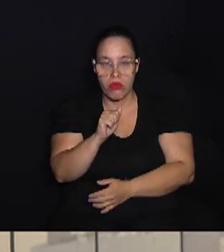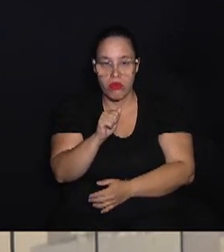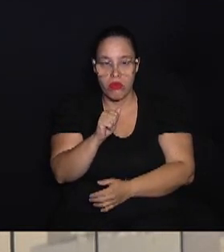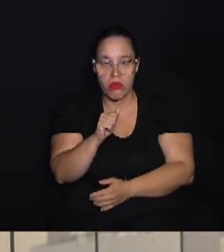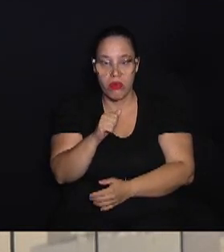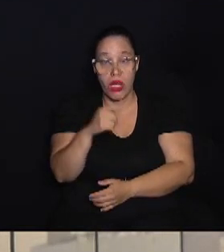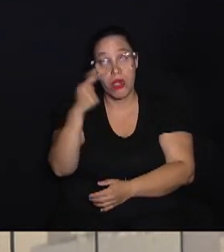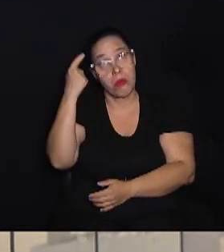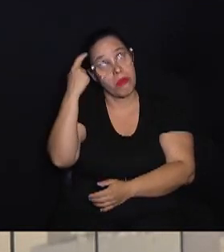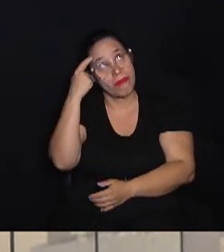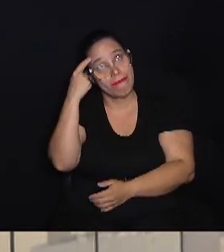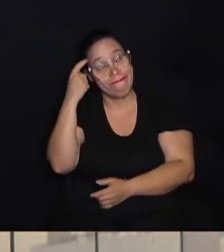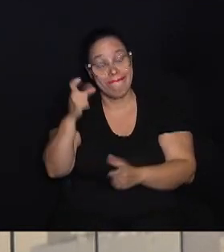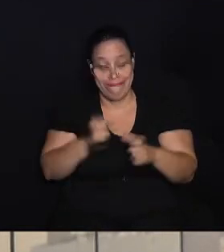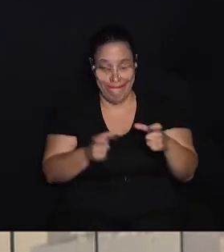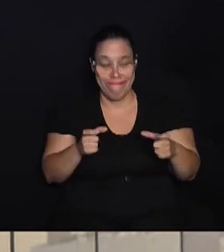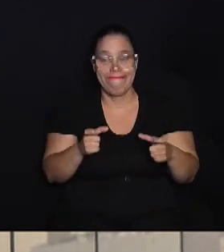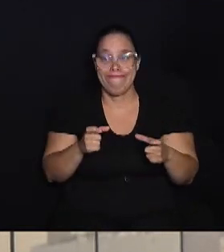pouquinho mais